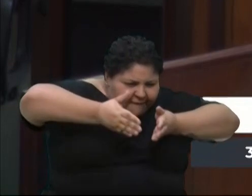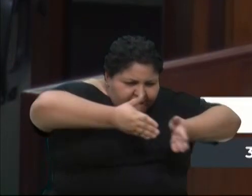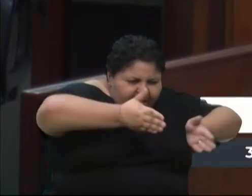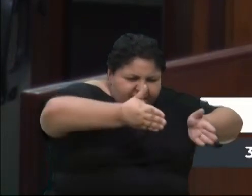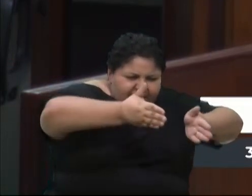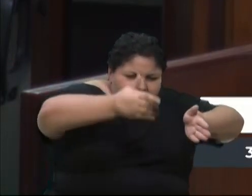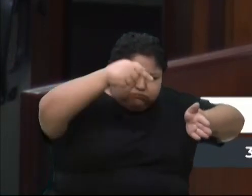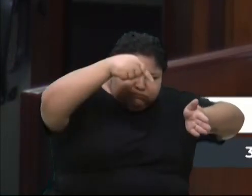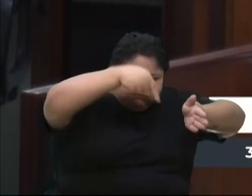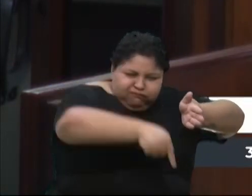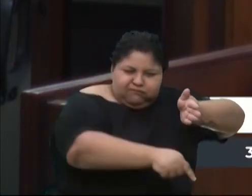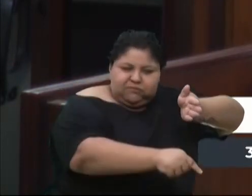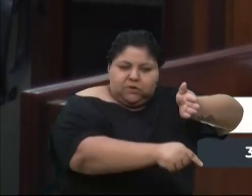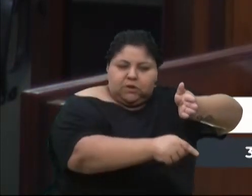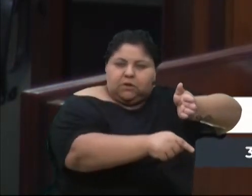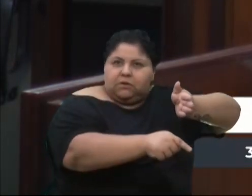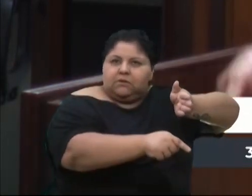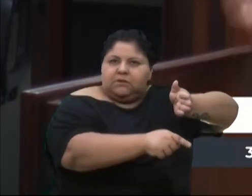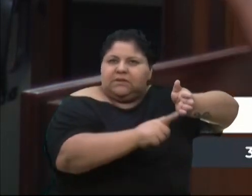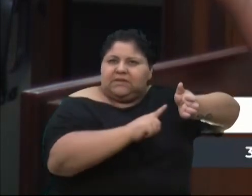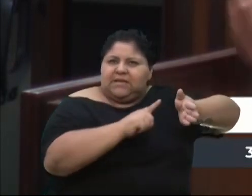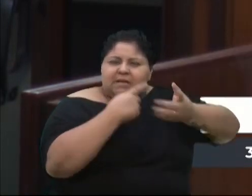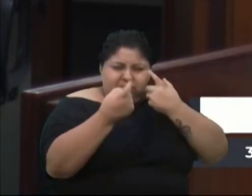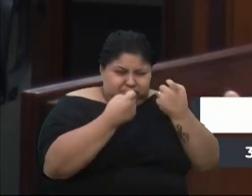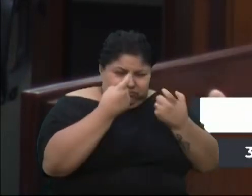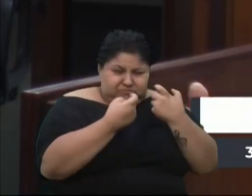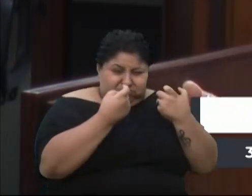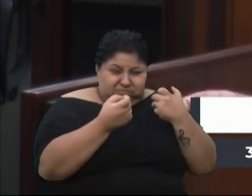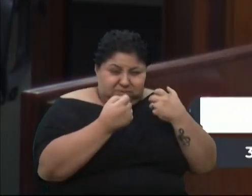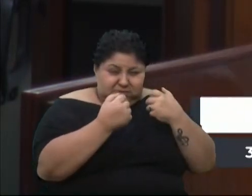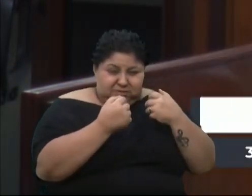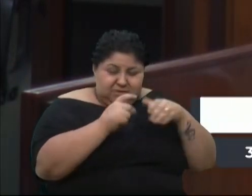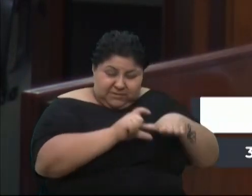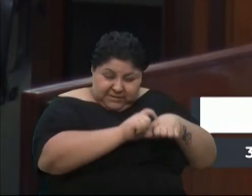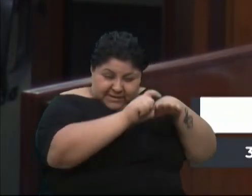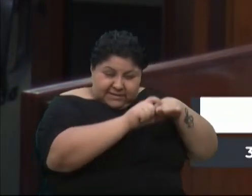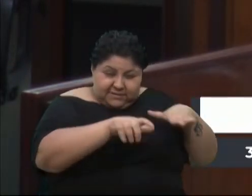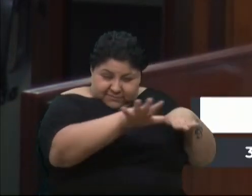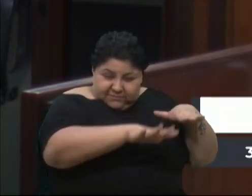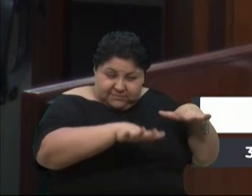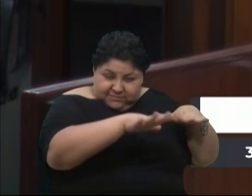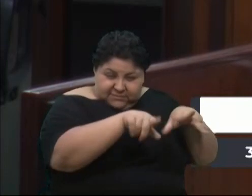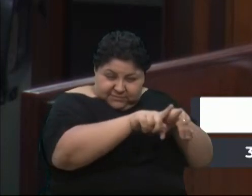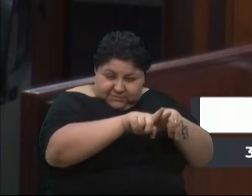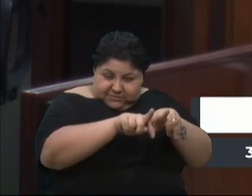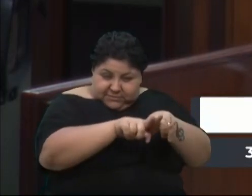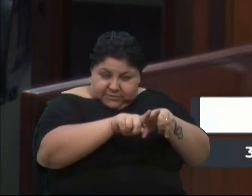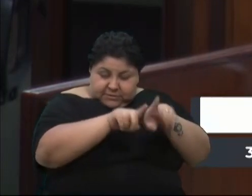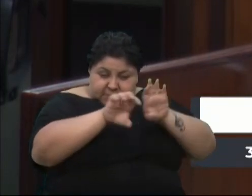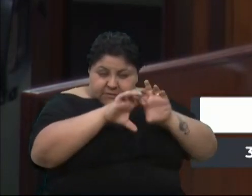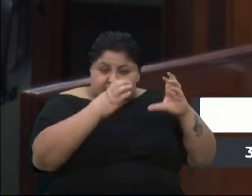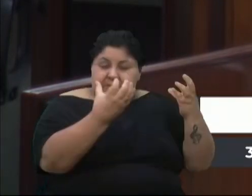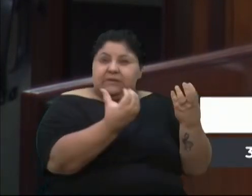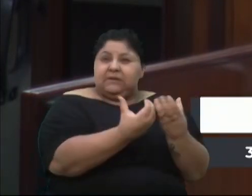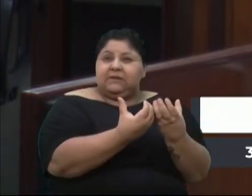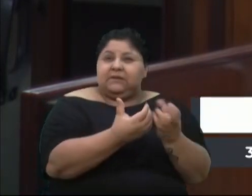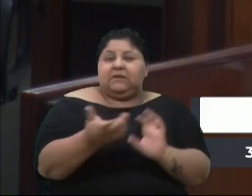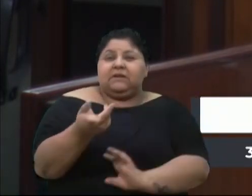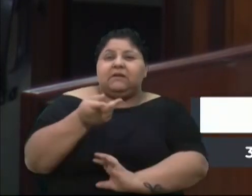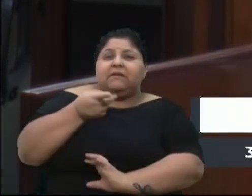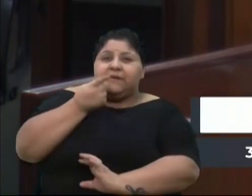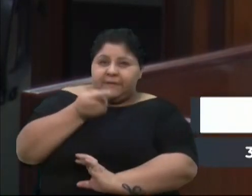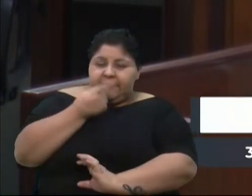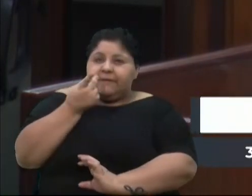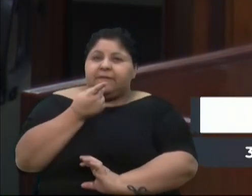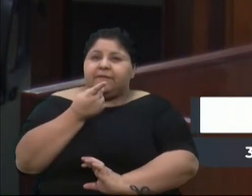que também é uma preocupação grande das lideranças daquela região e da comunidade, que foi abordado, então,